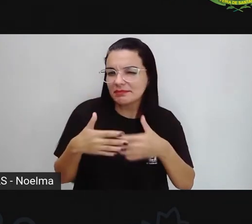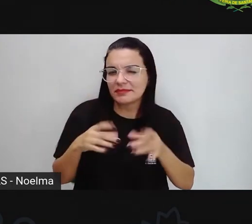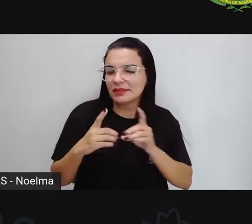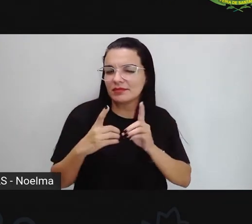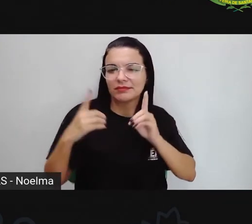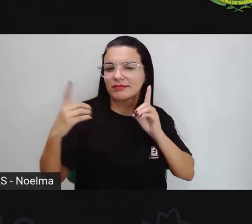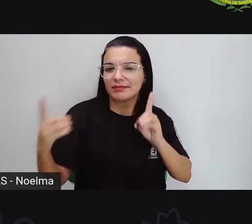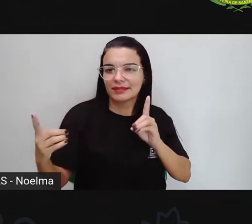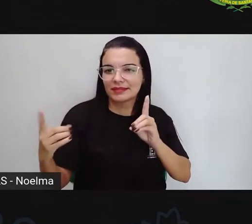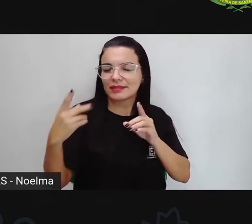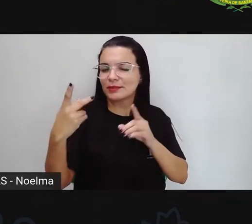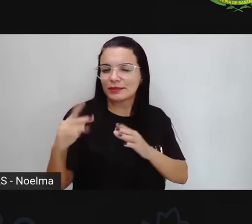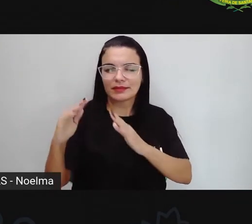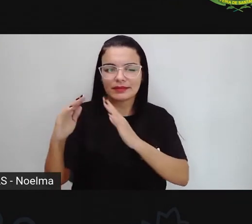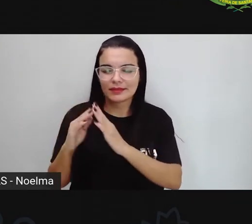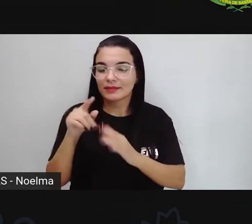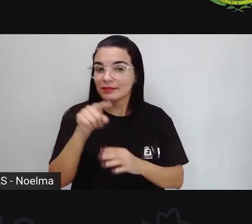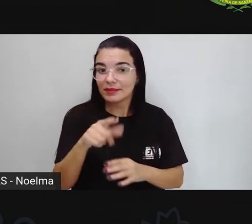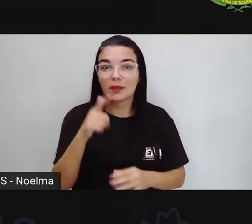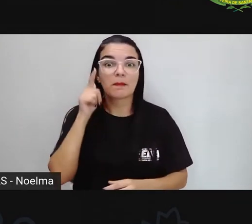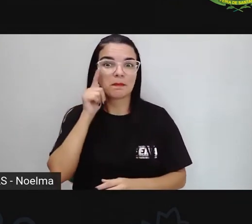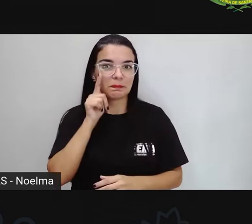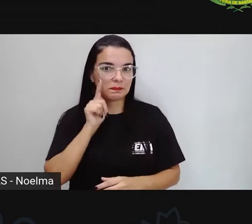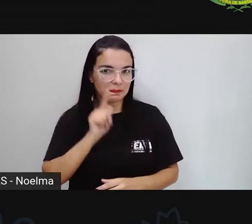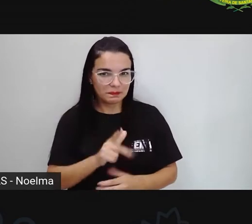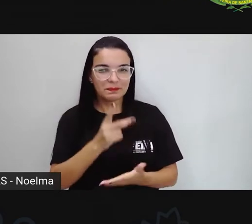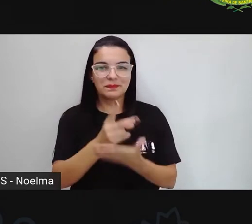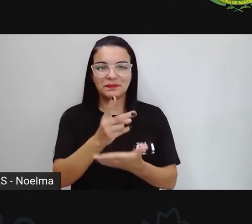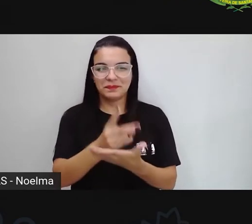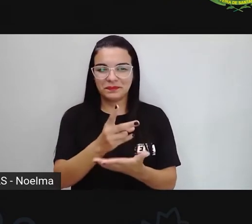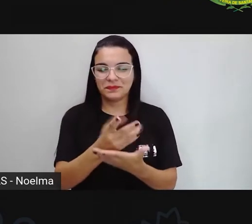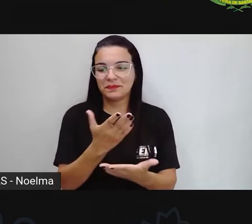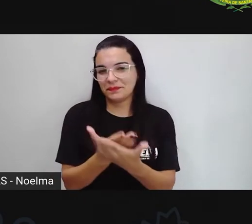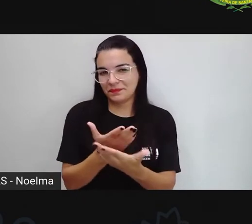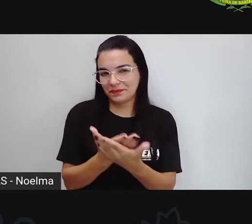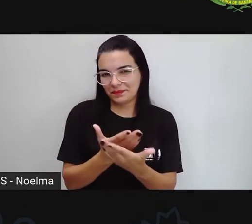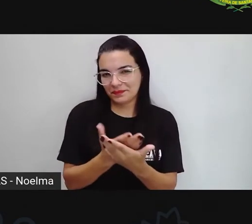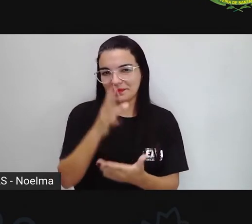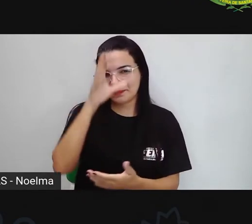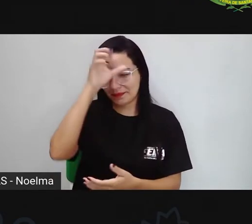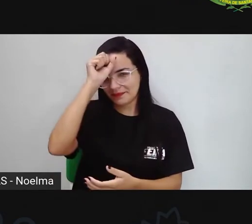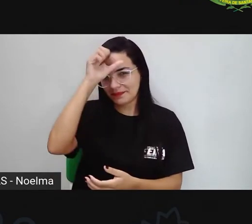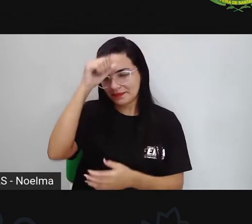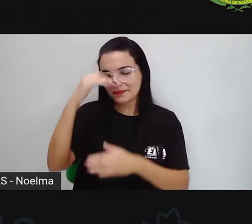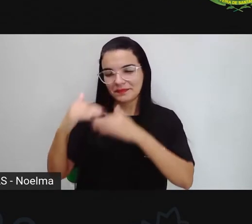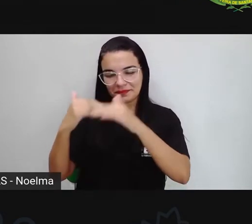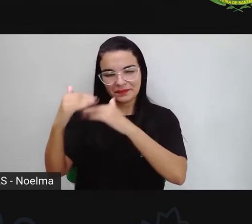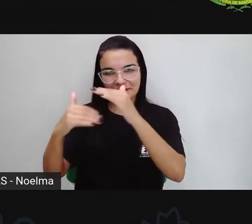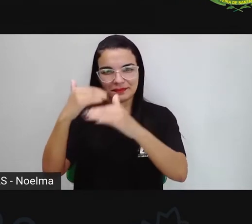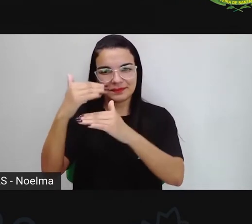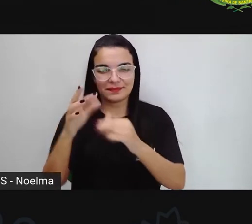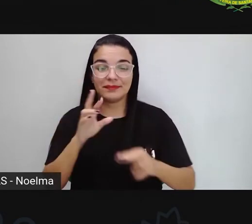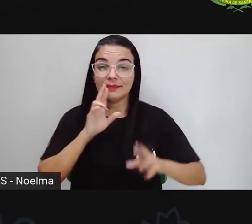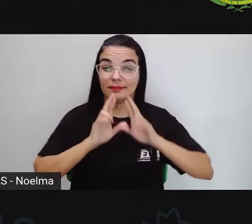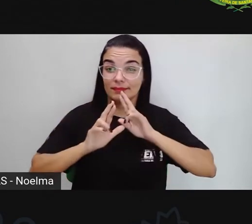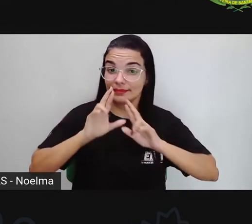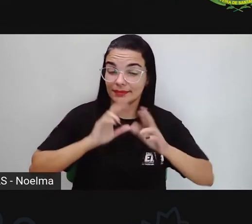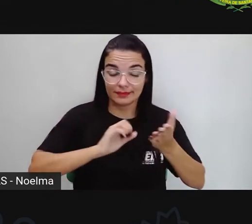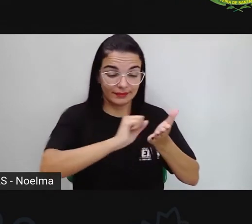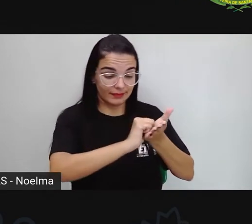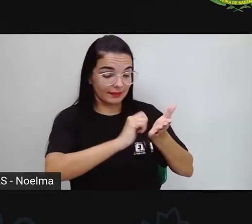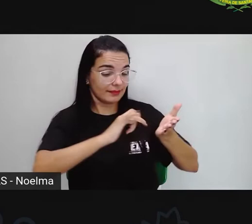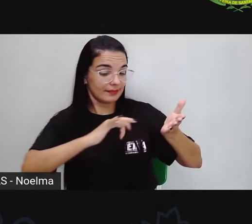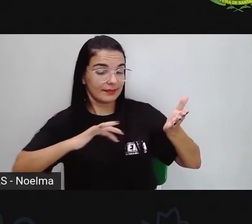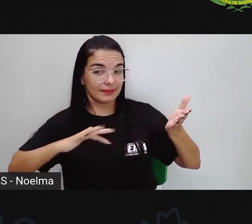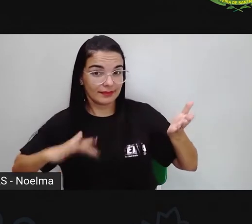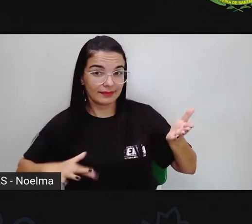aí de casa, você consiga, né, dar continuidade ao seu processo de aprendizado, né, respondendo aí às